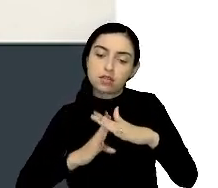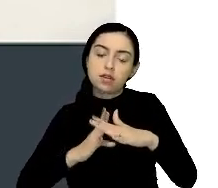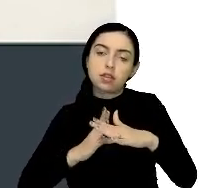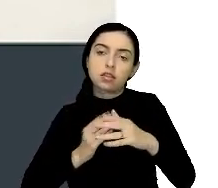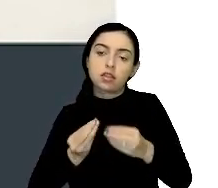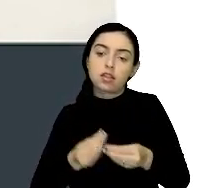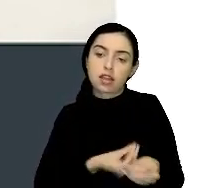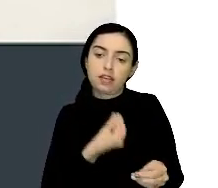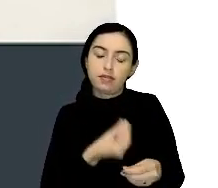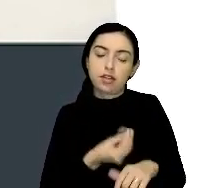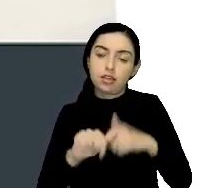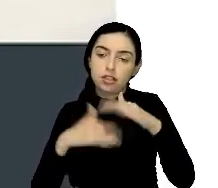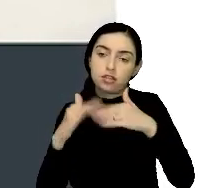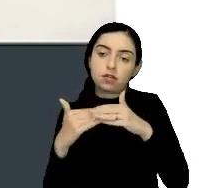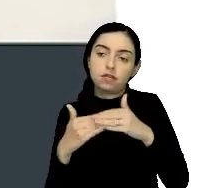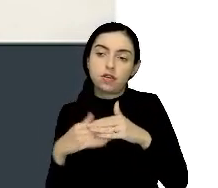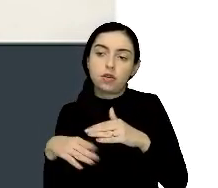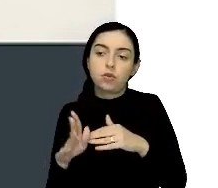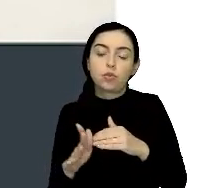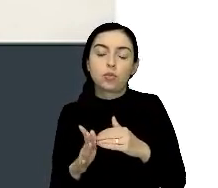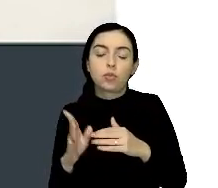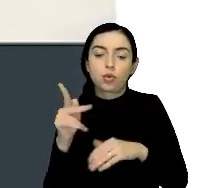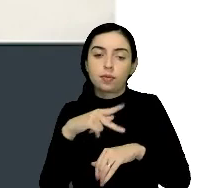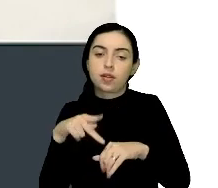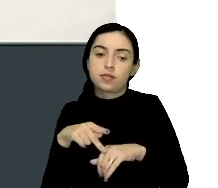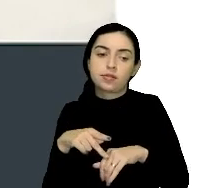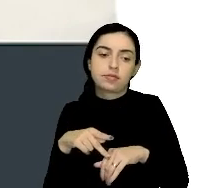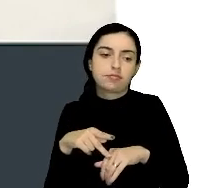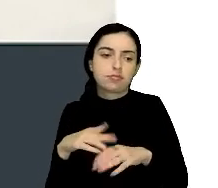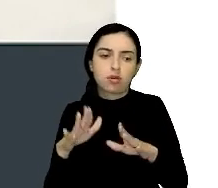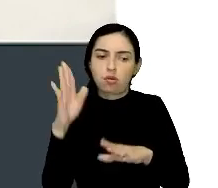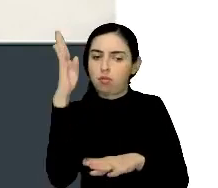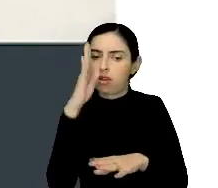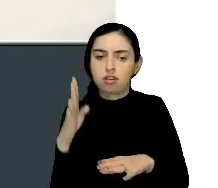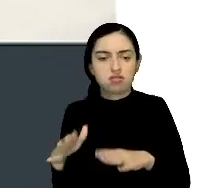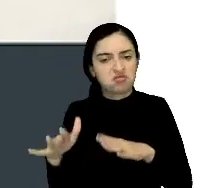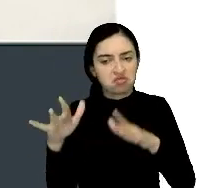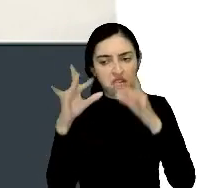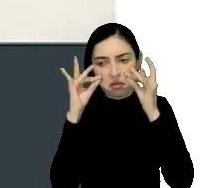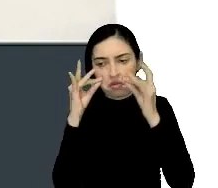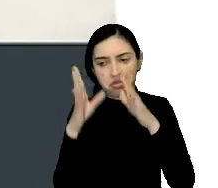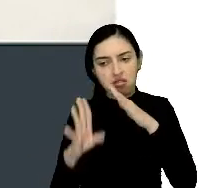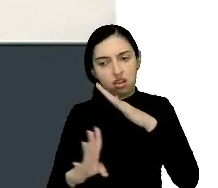mas o fato é que o Brasil não atrai migrantes. O Brasil